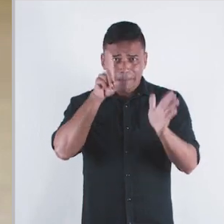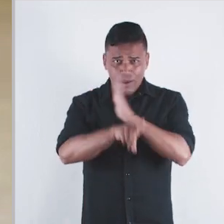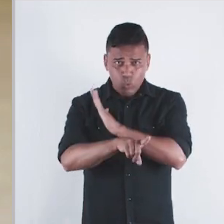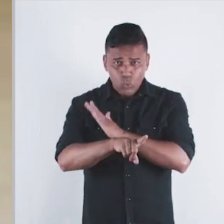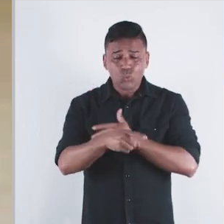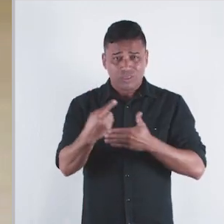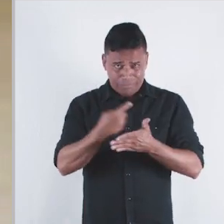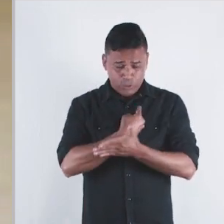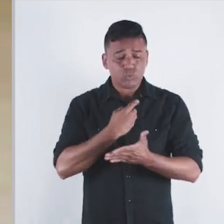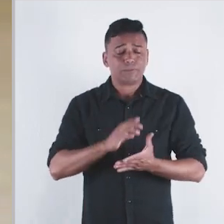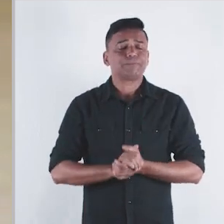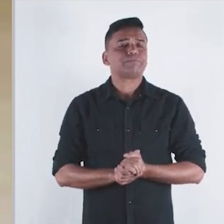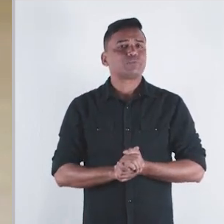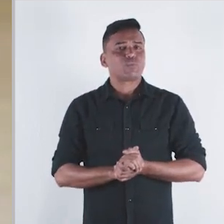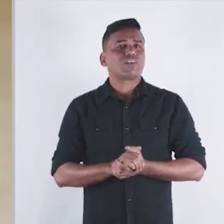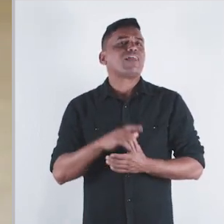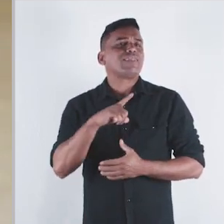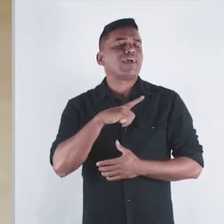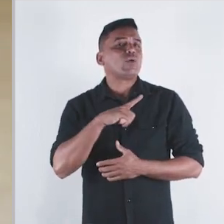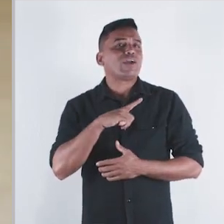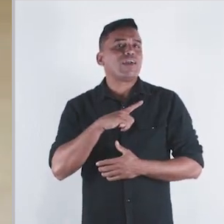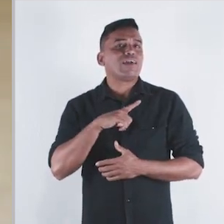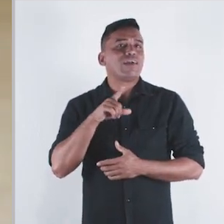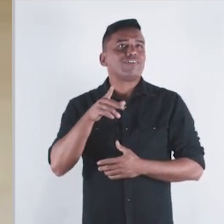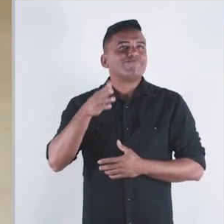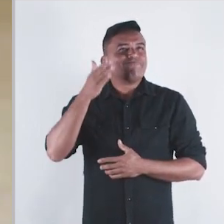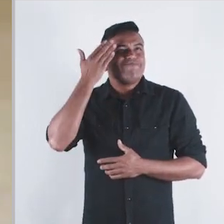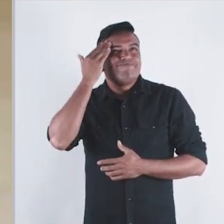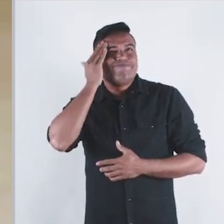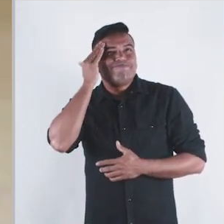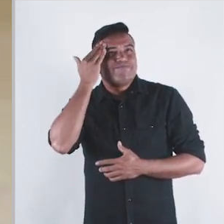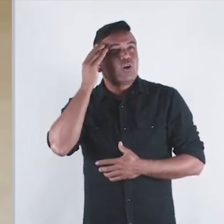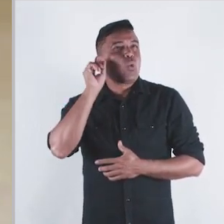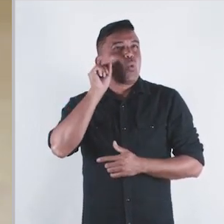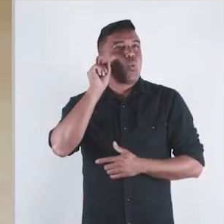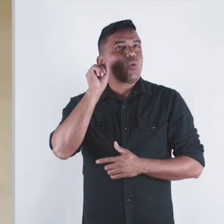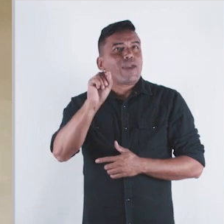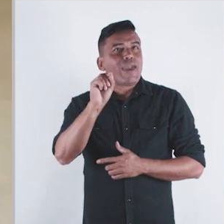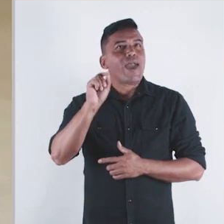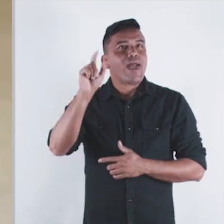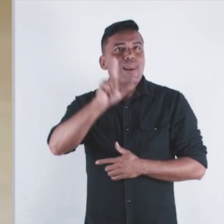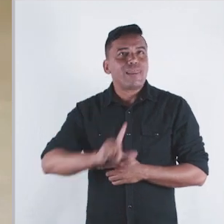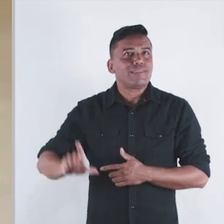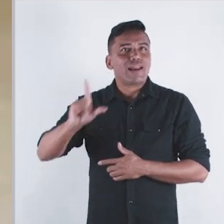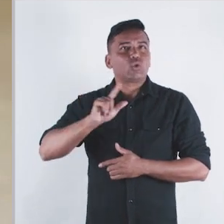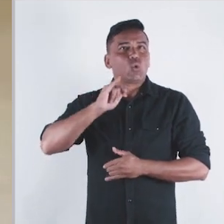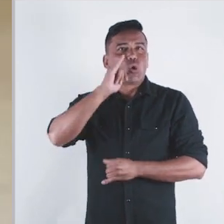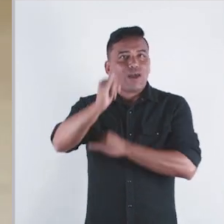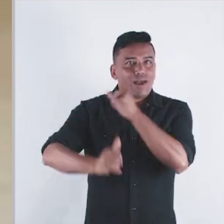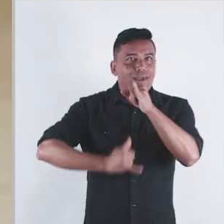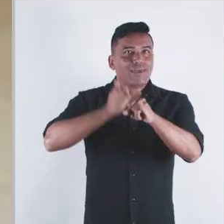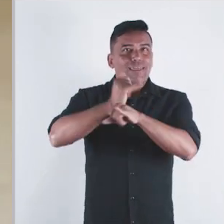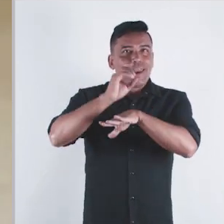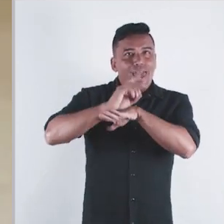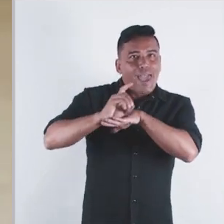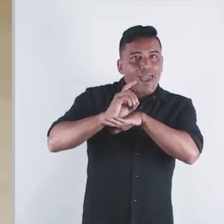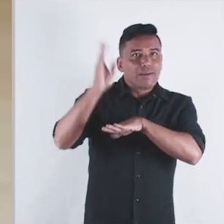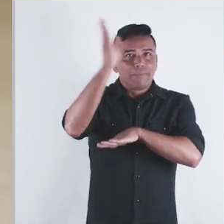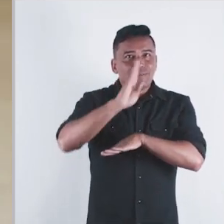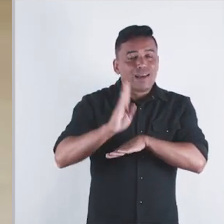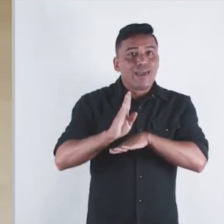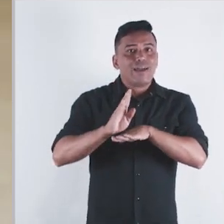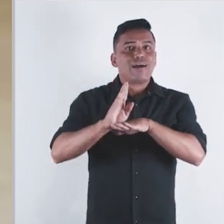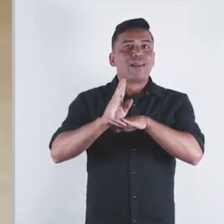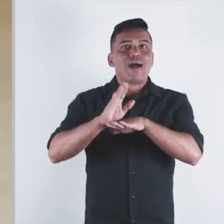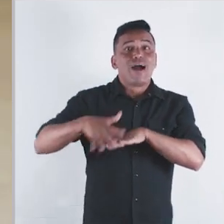tem a ver também com a compreensão do que é a literatura digital brasileira como campo.